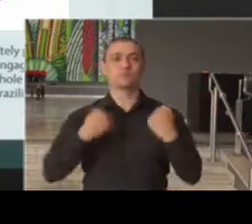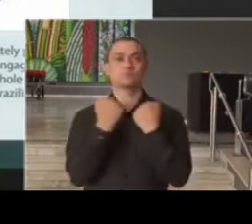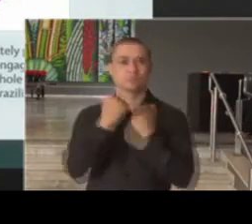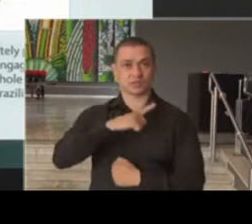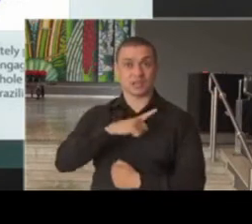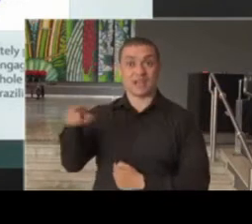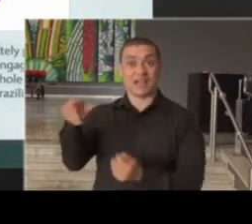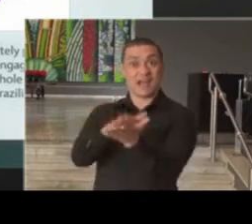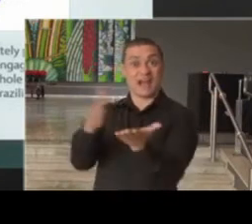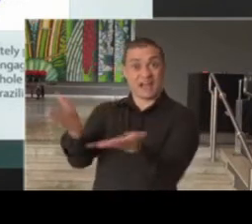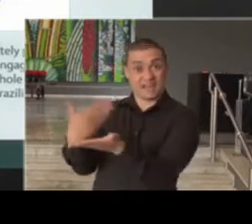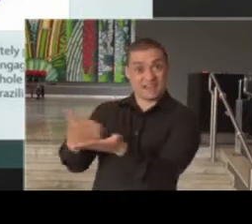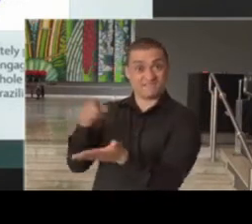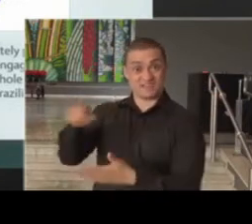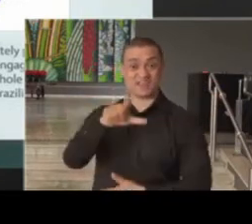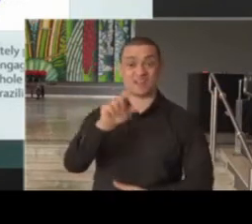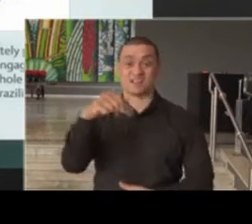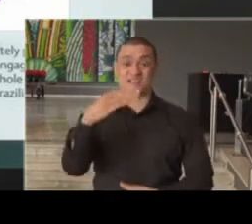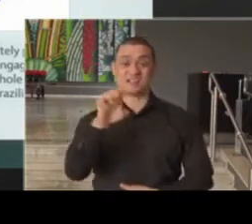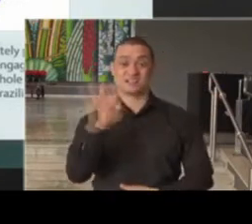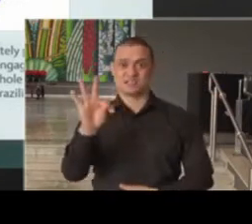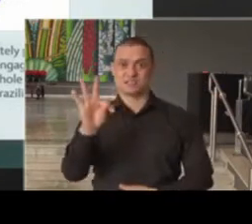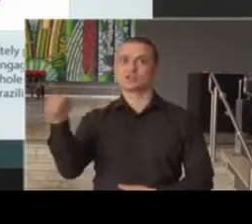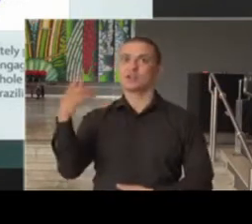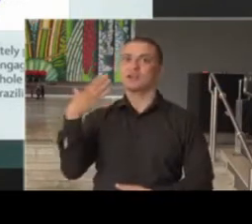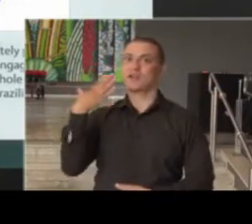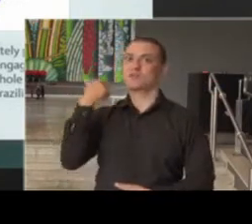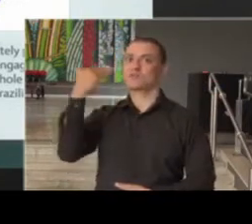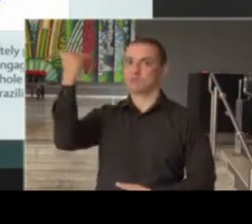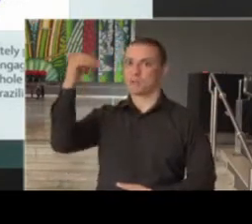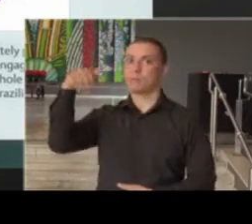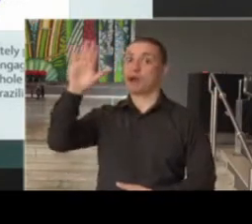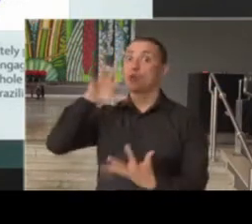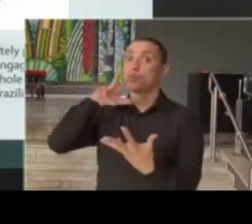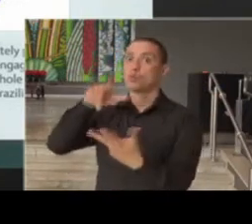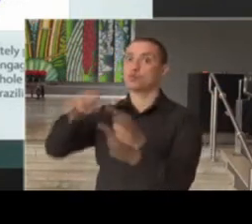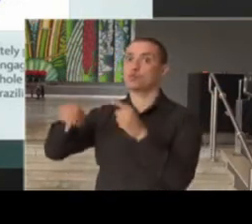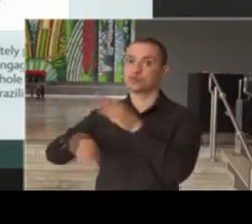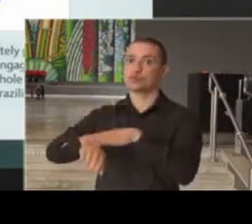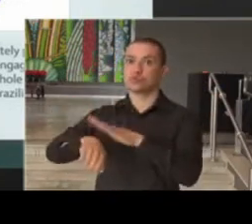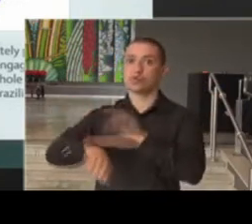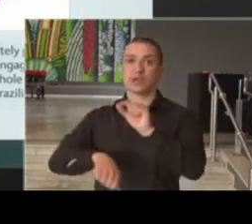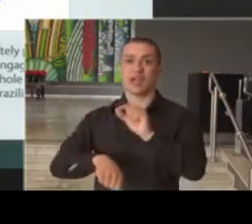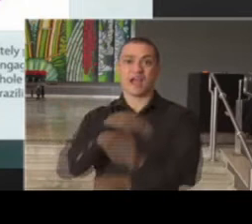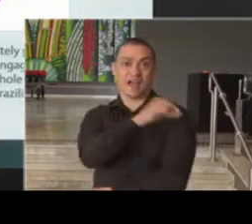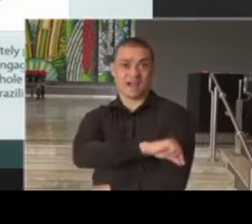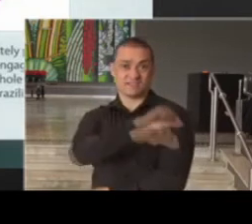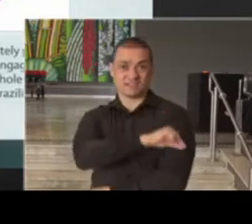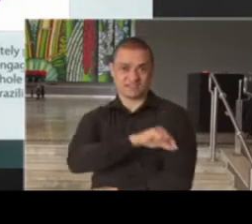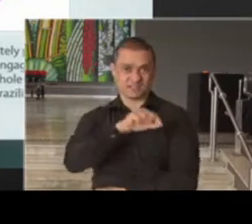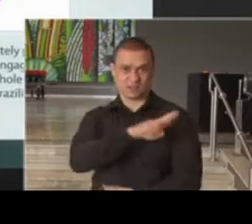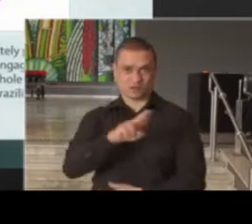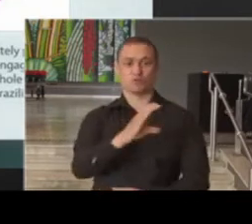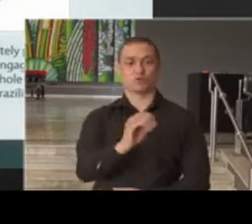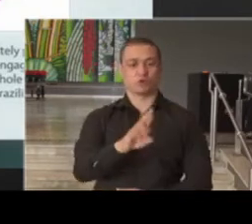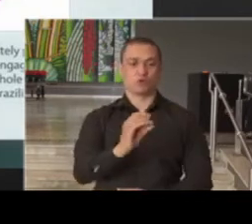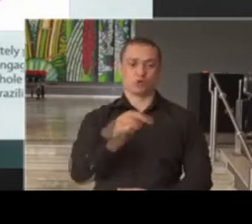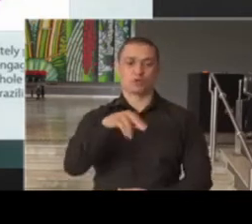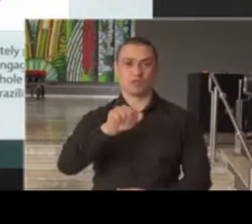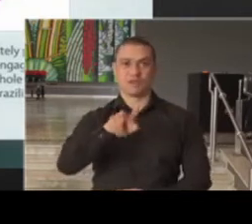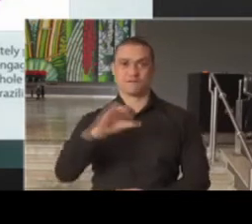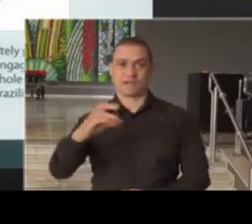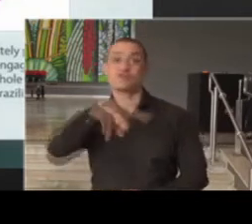The Lancet, uma das mais prestigiadas do mundo, a vacina Coronavac